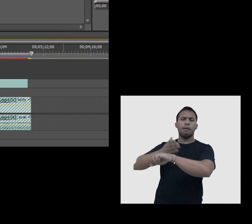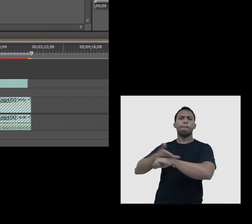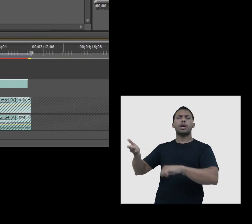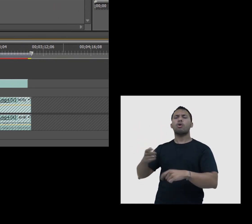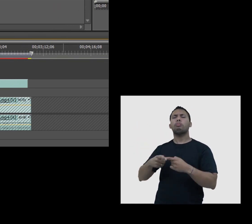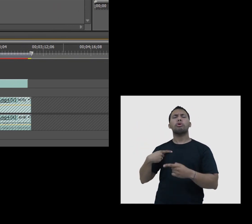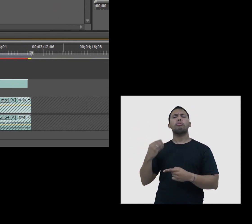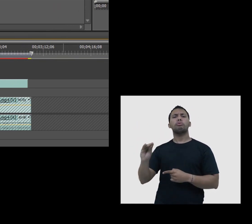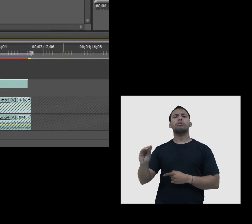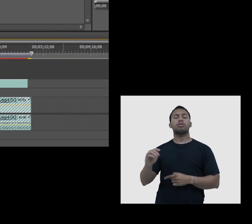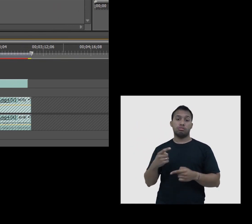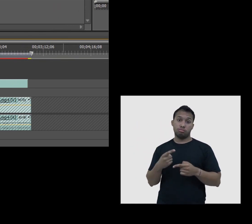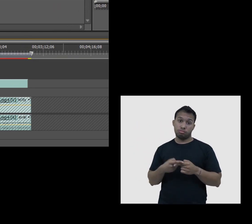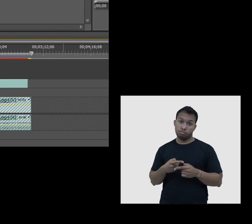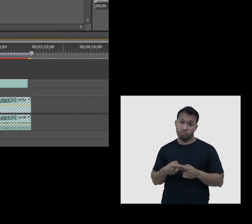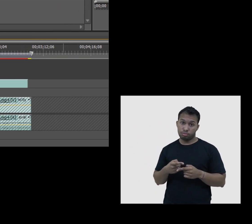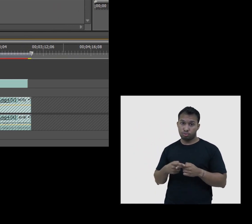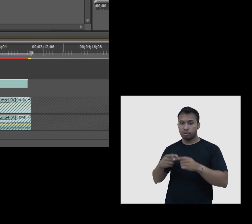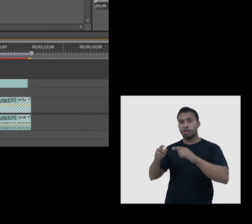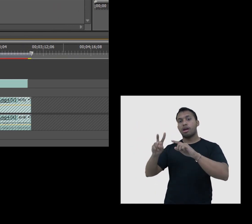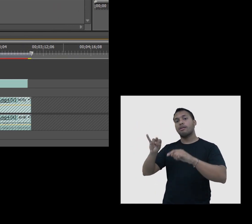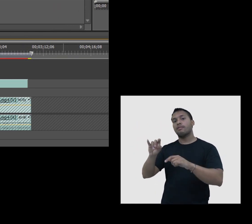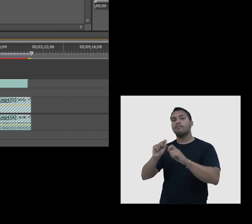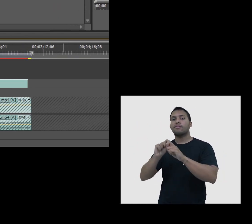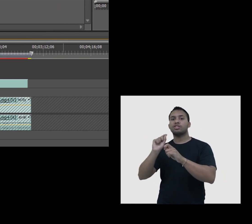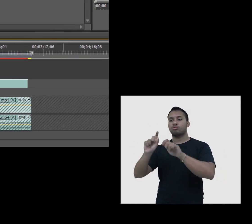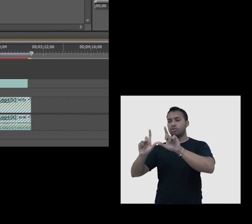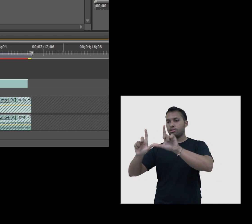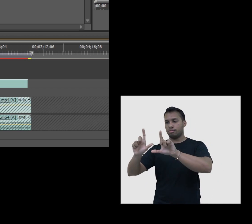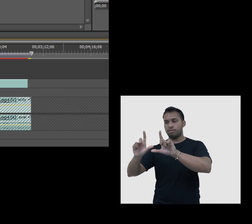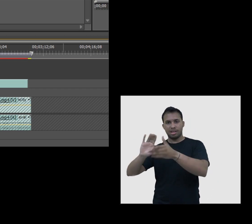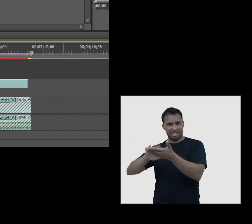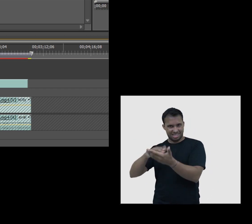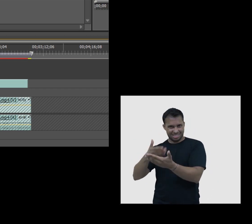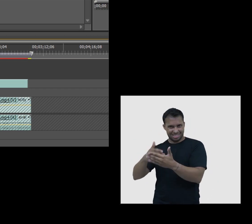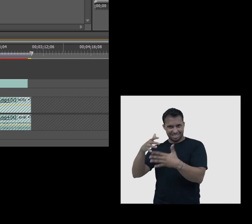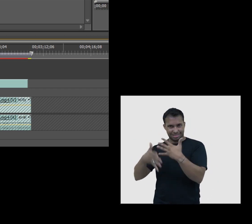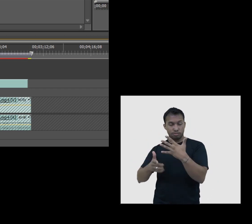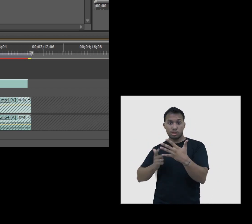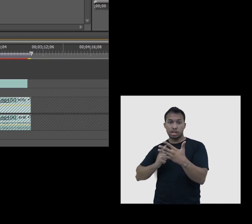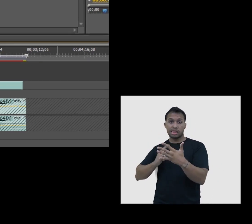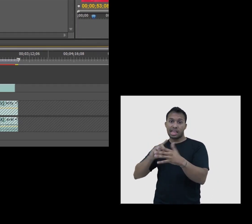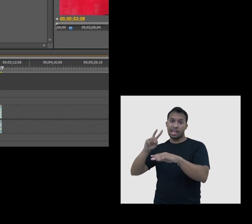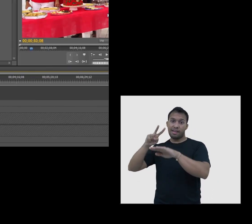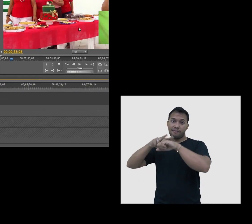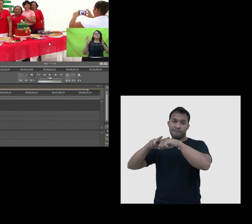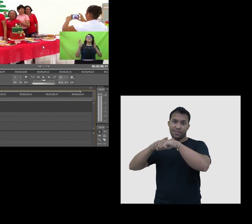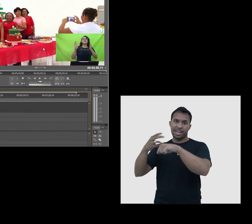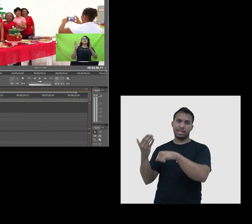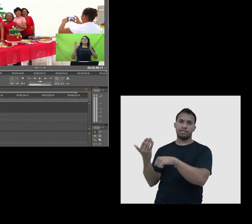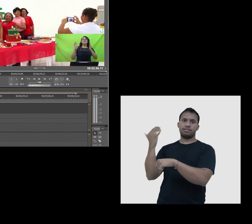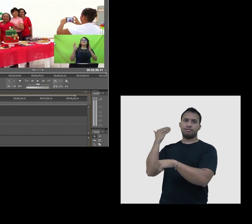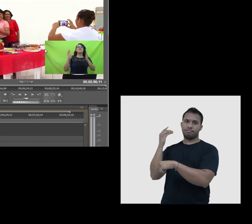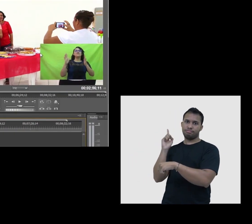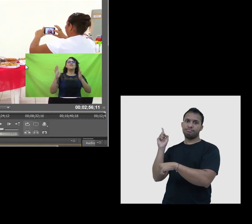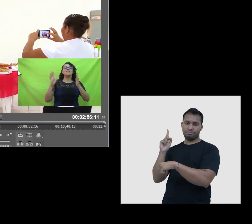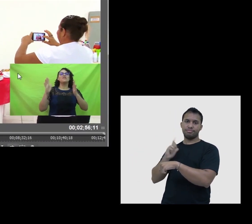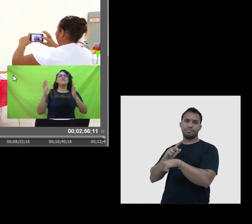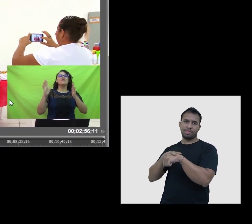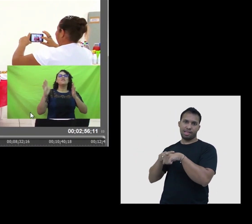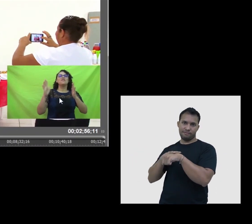base um fundo que nós mesmos vamos criar, certo? Que é isso que nós vamos fazer agora. Vamos tirar o